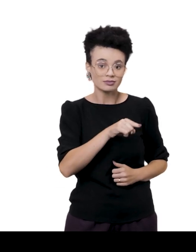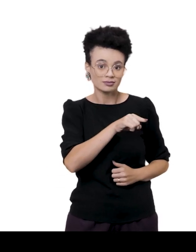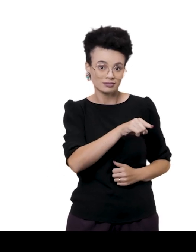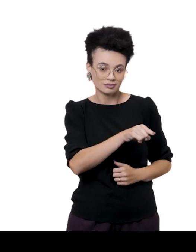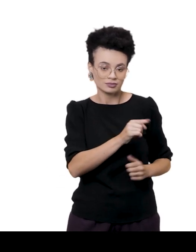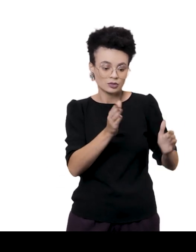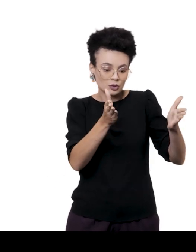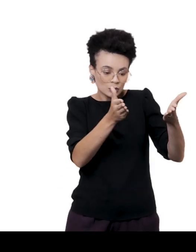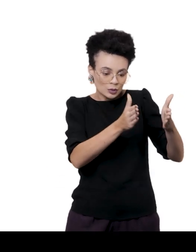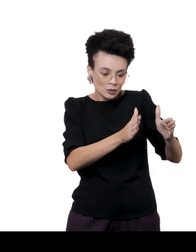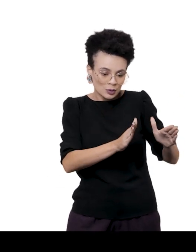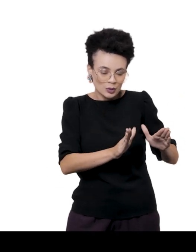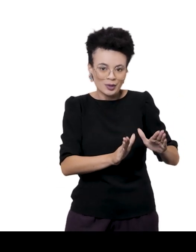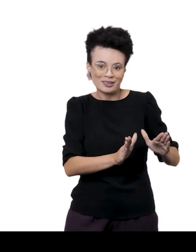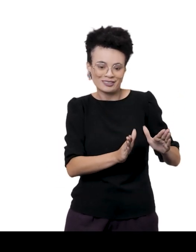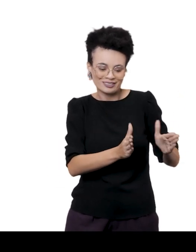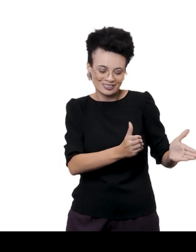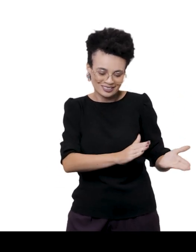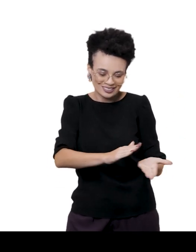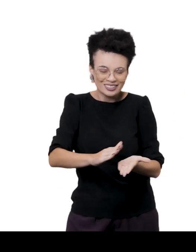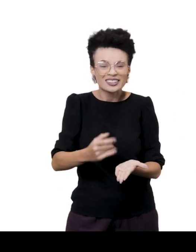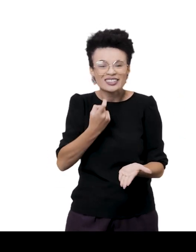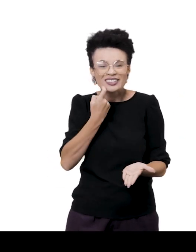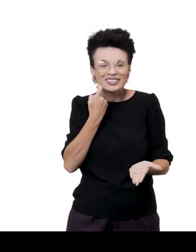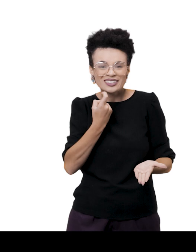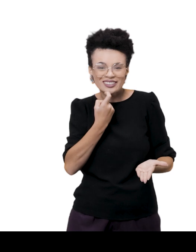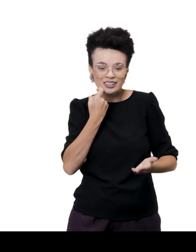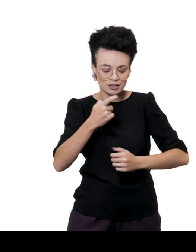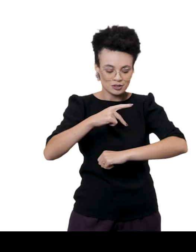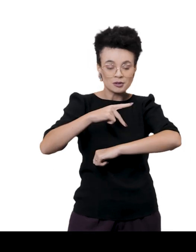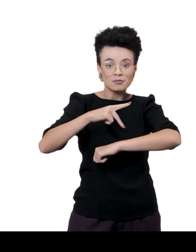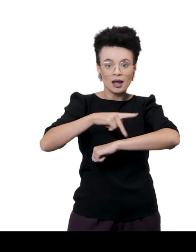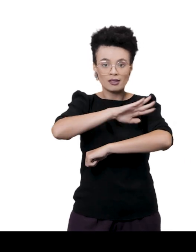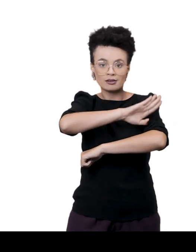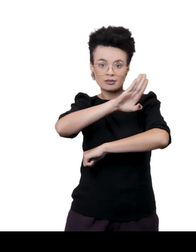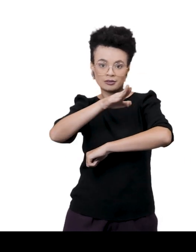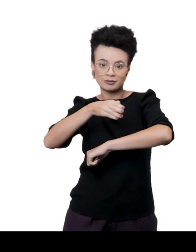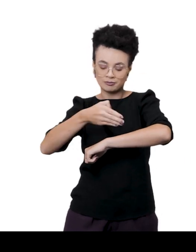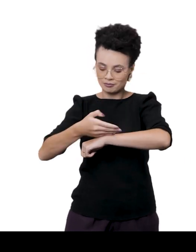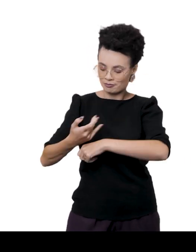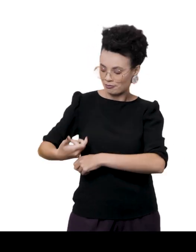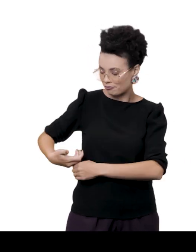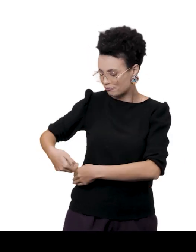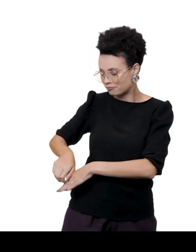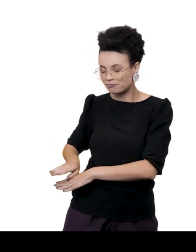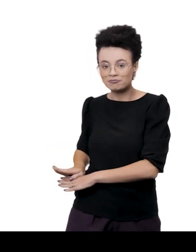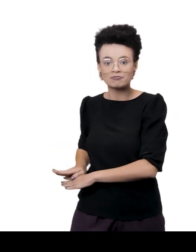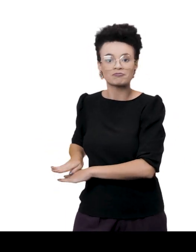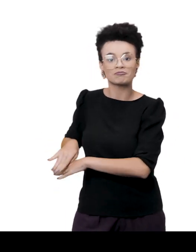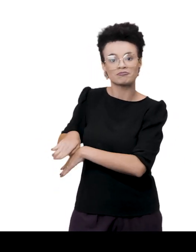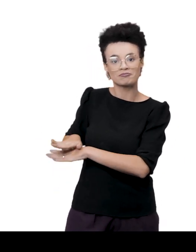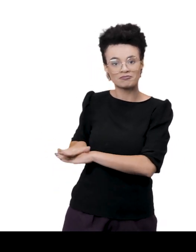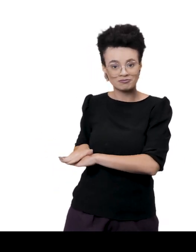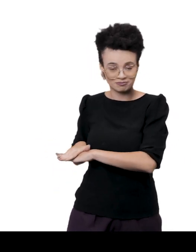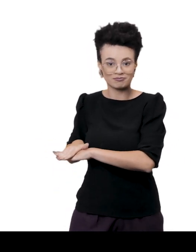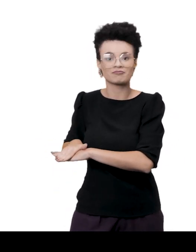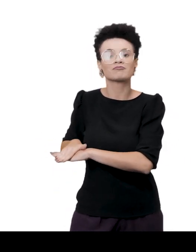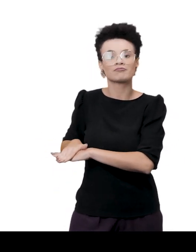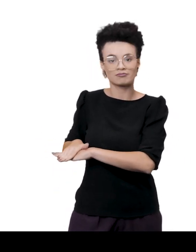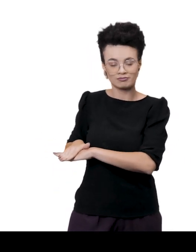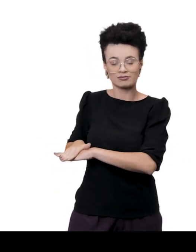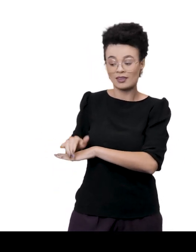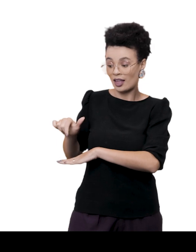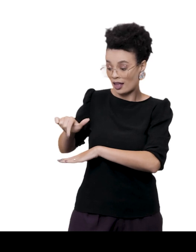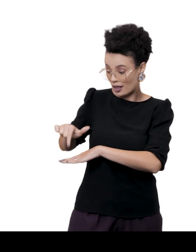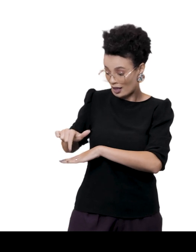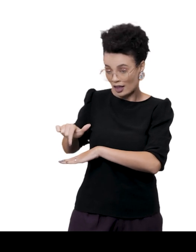inferior, uma sereia de pele azul escura e cabelos brancos está sentada sobre uma pedra à beira-mar. Seu